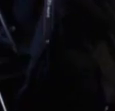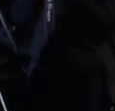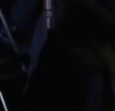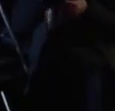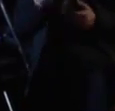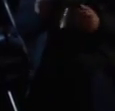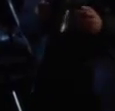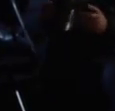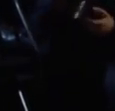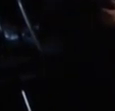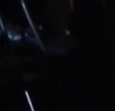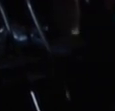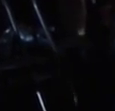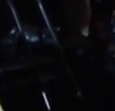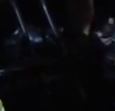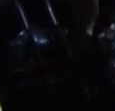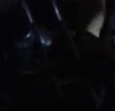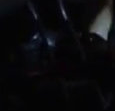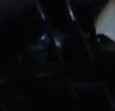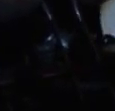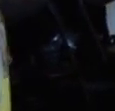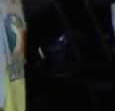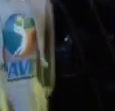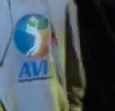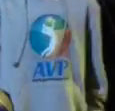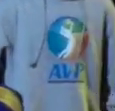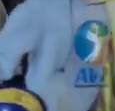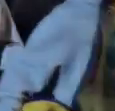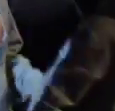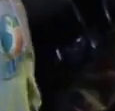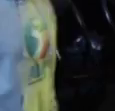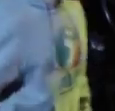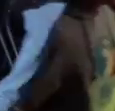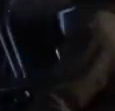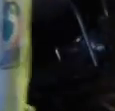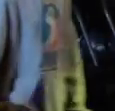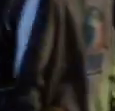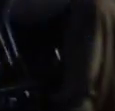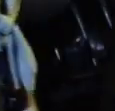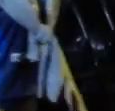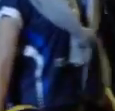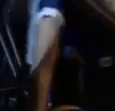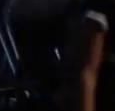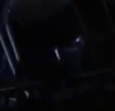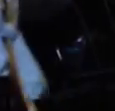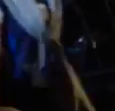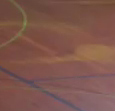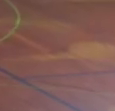Academia Vôlei de Praia. Bem-vindos! Academia de Vôlei de Praia. Podem-se posicionar.